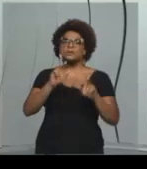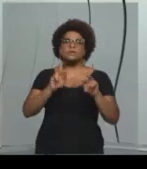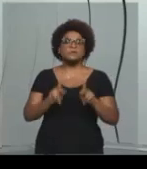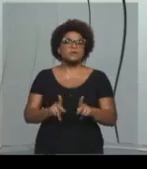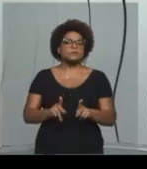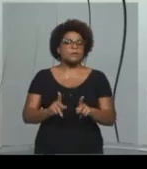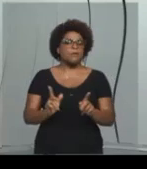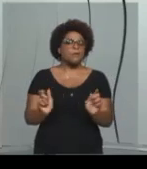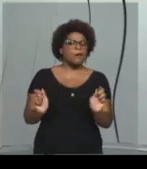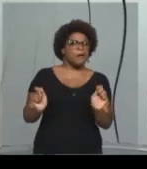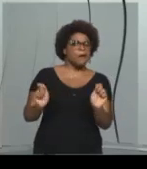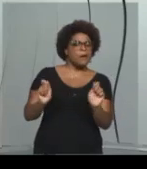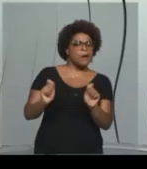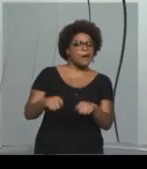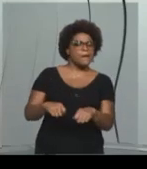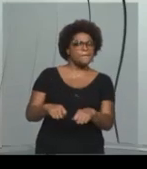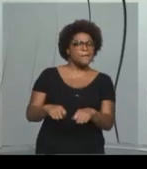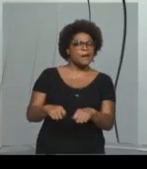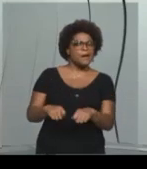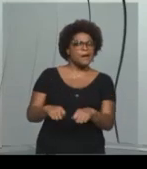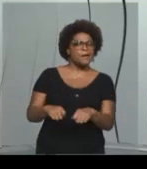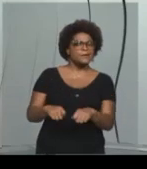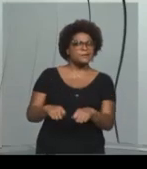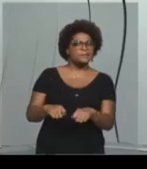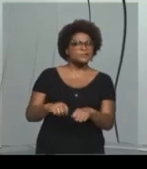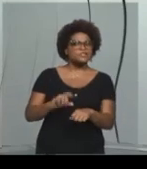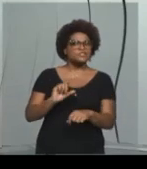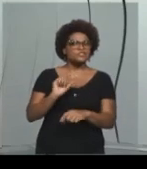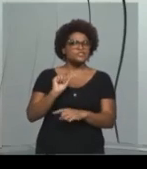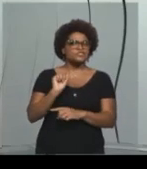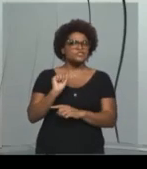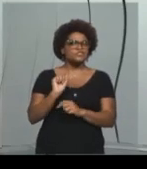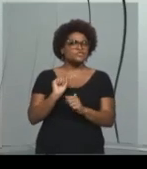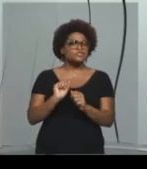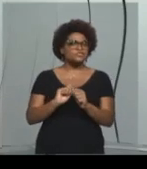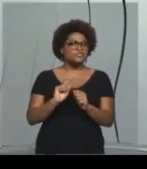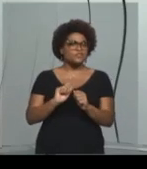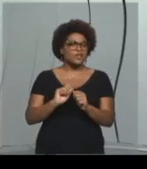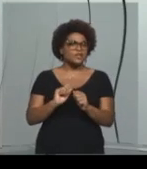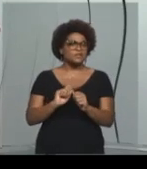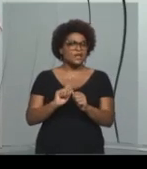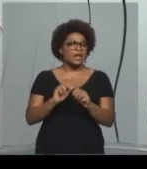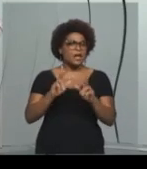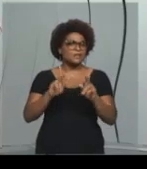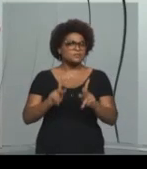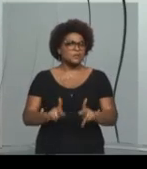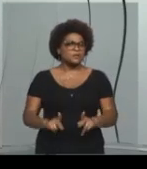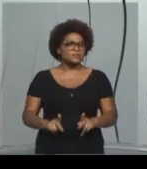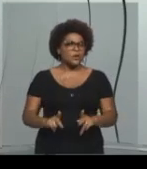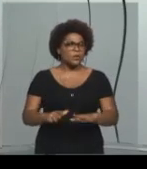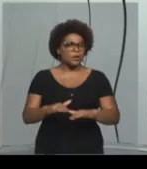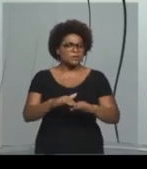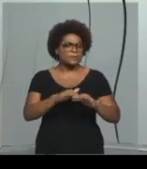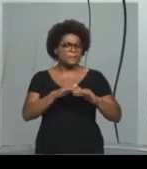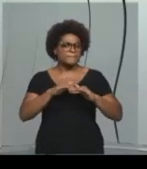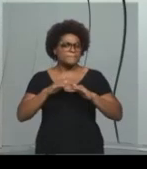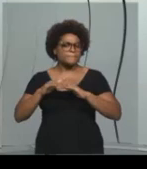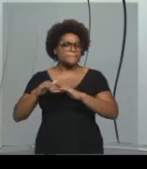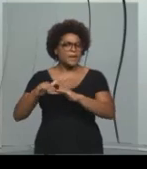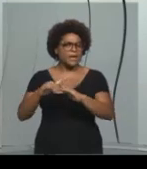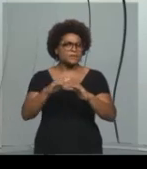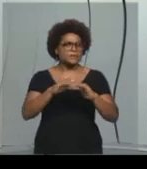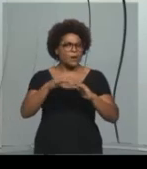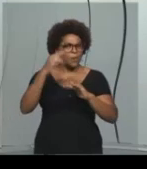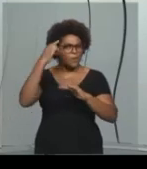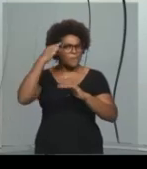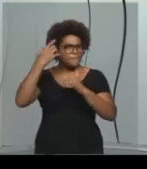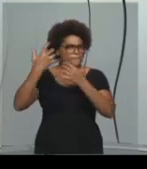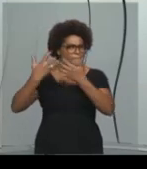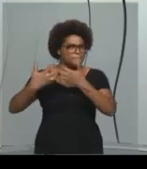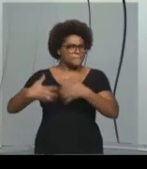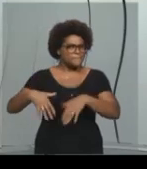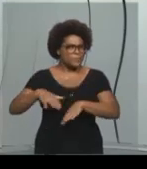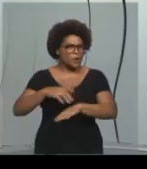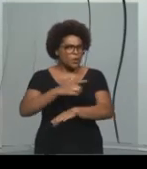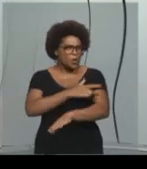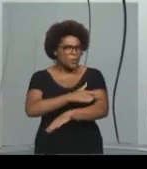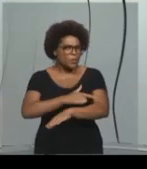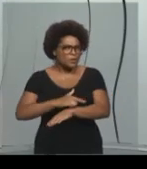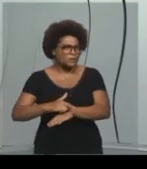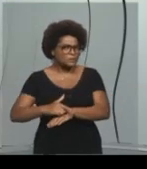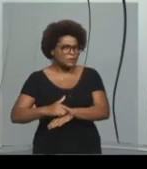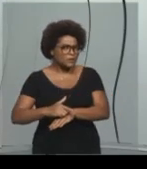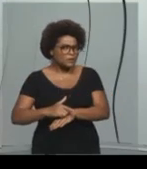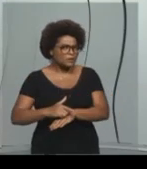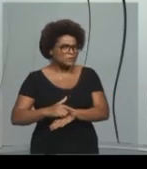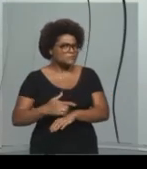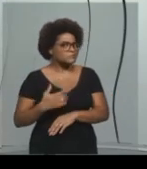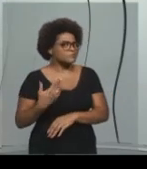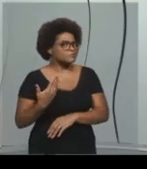já começamos a ter uma pequena ideia aqui. A partir do momento que você tem alguém ou alguma coisa, uma instituição, por